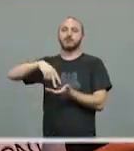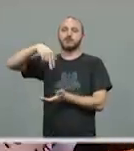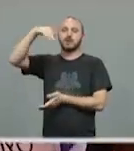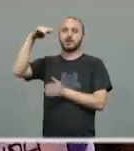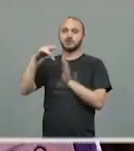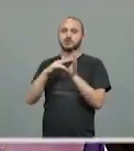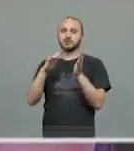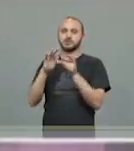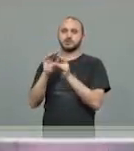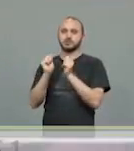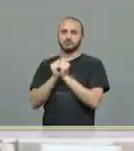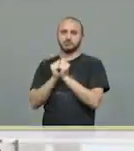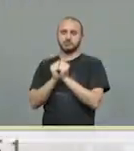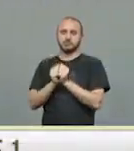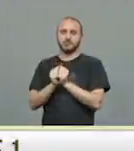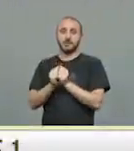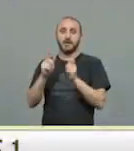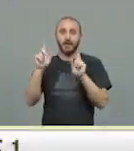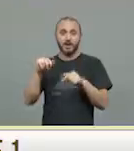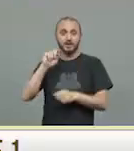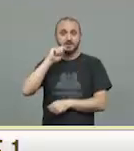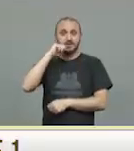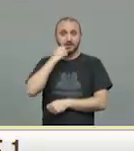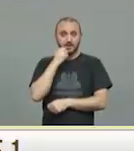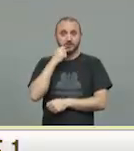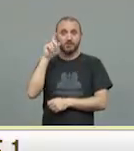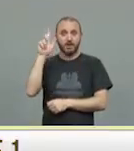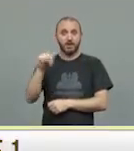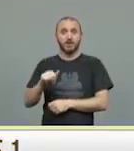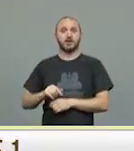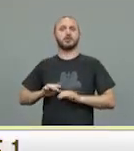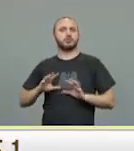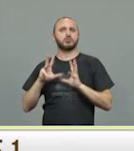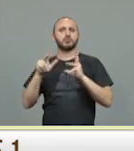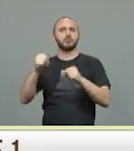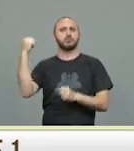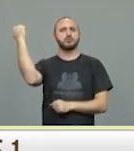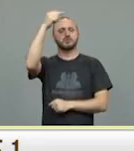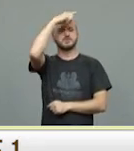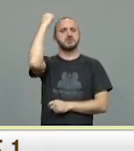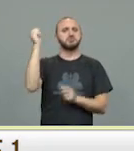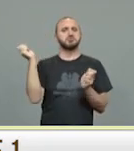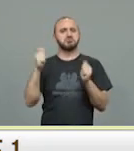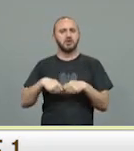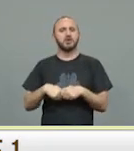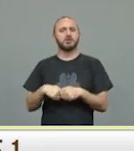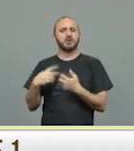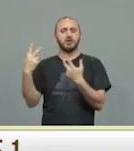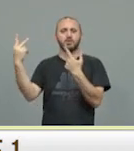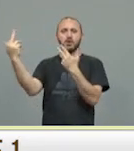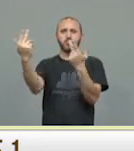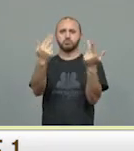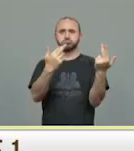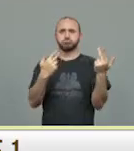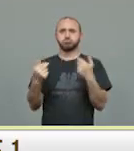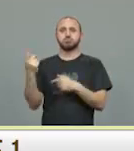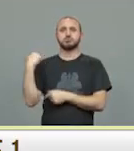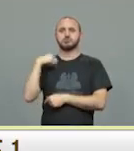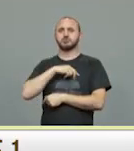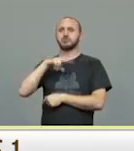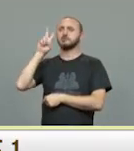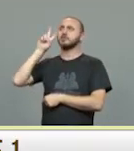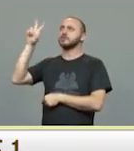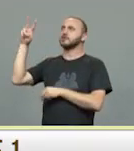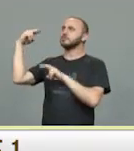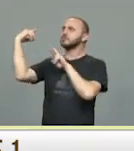Cristo ressuscitar. Essa é a chave, e isso foi para todos os santos, porque nós o veremos face